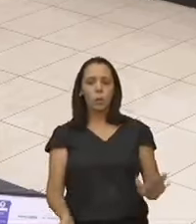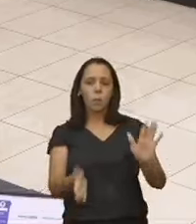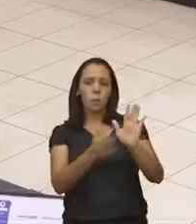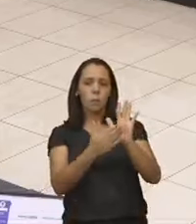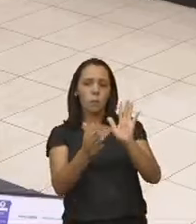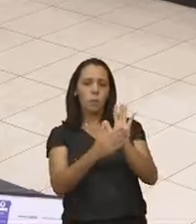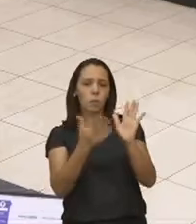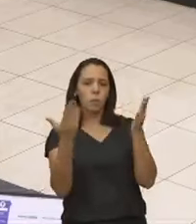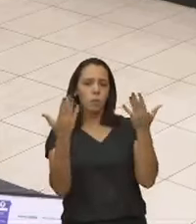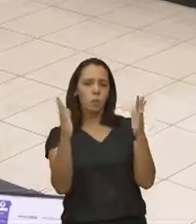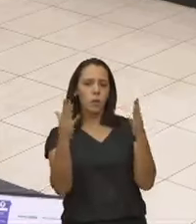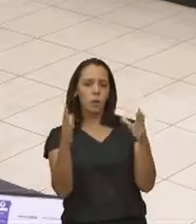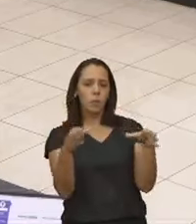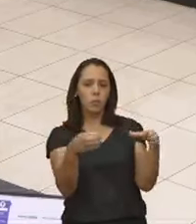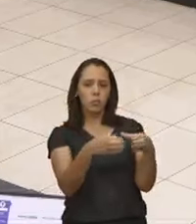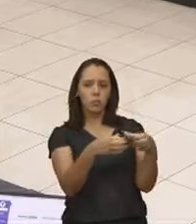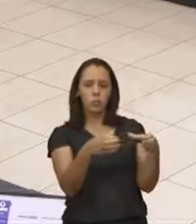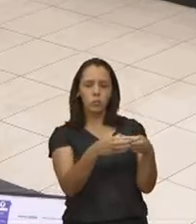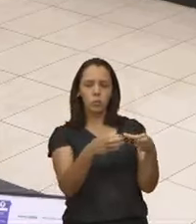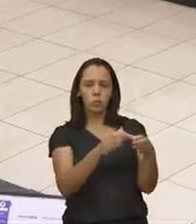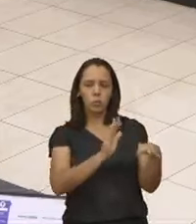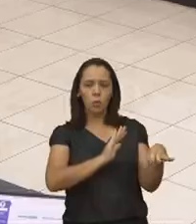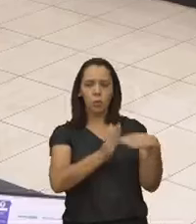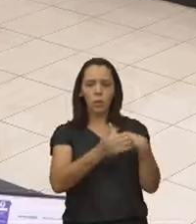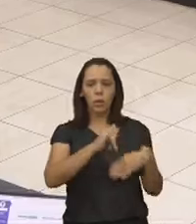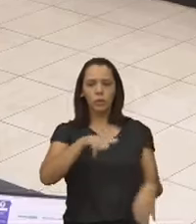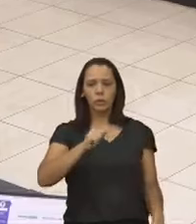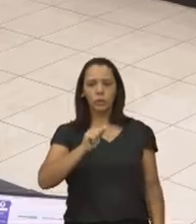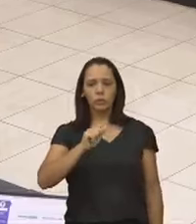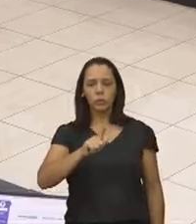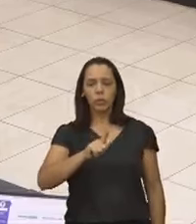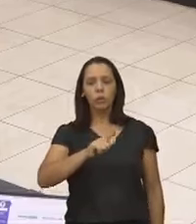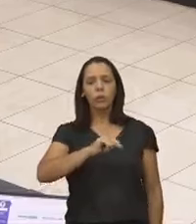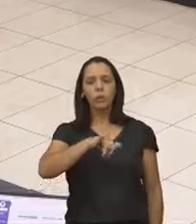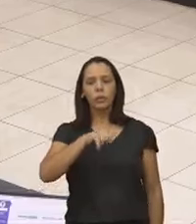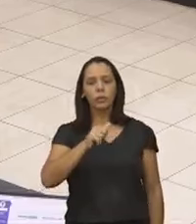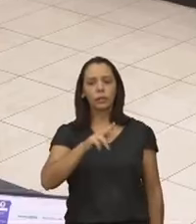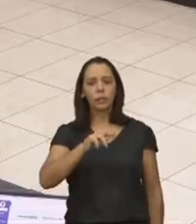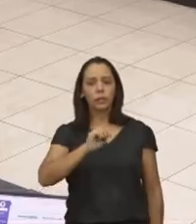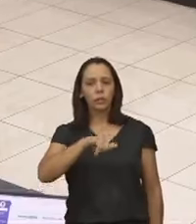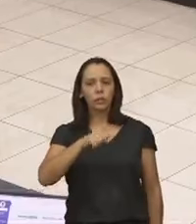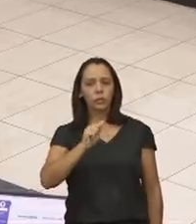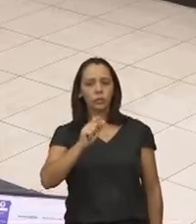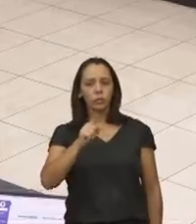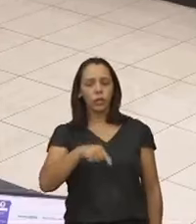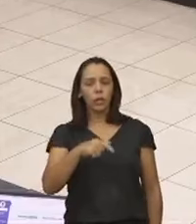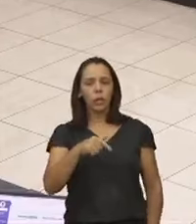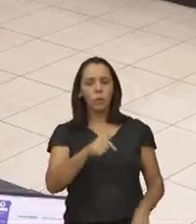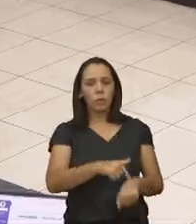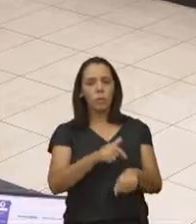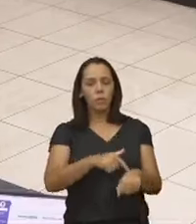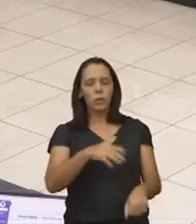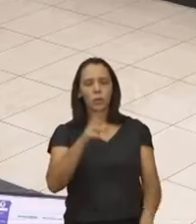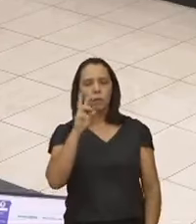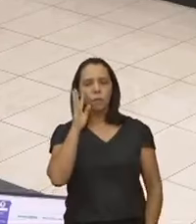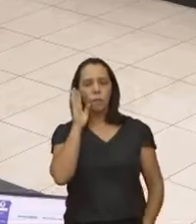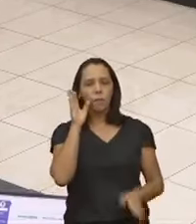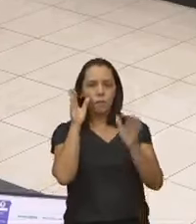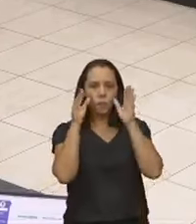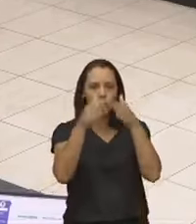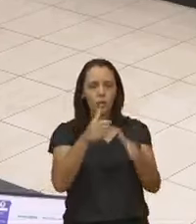comunidade Ijal, Irajá. Chegou a hora de olharmos para o futuro. Favorável.